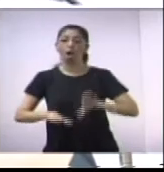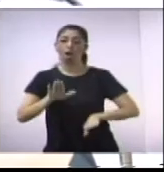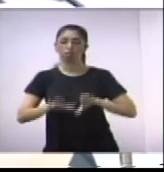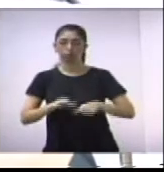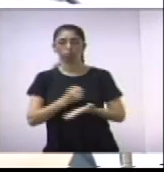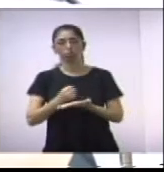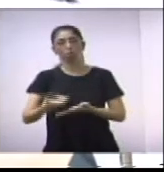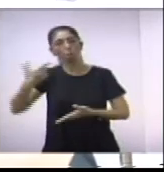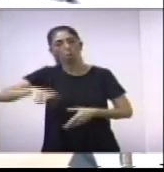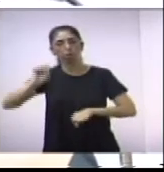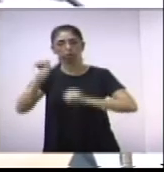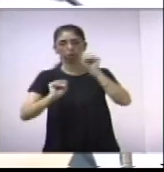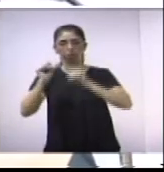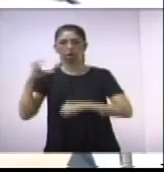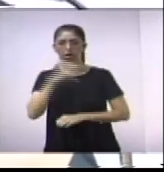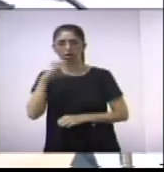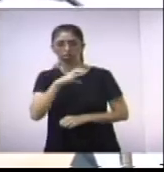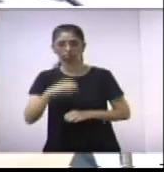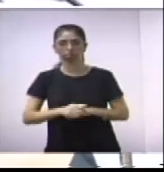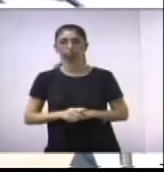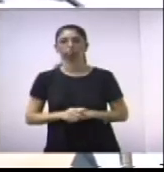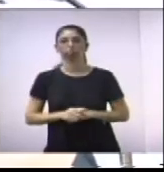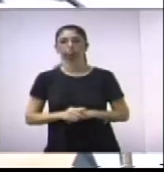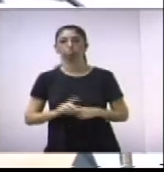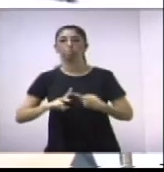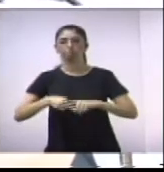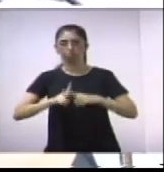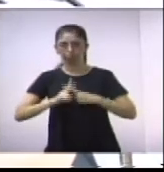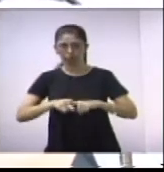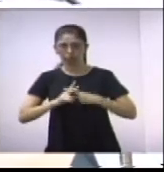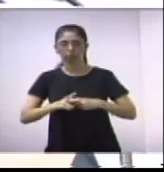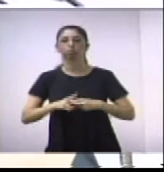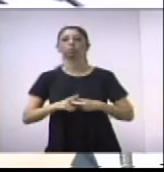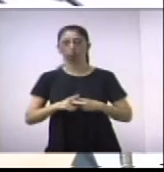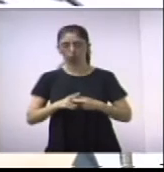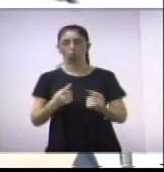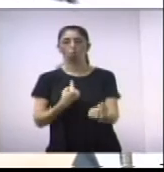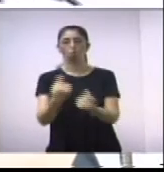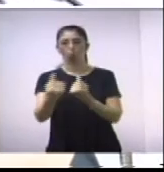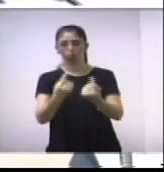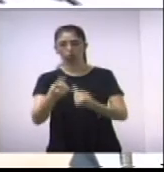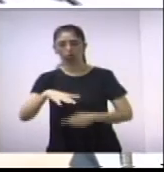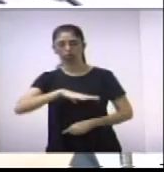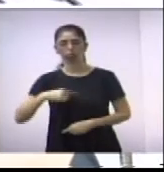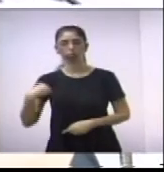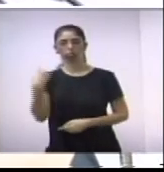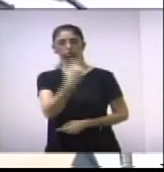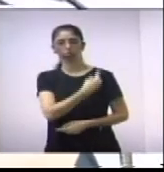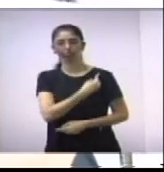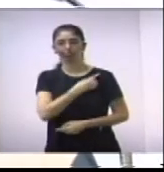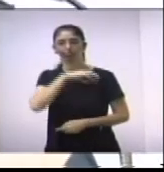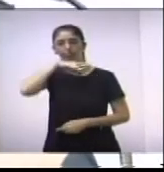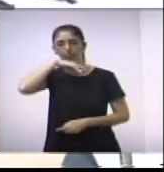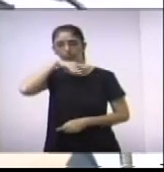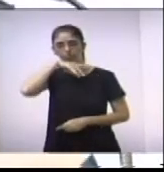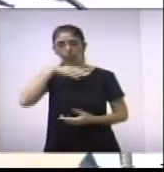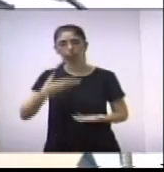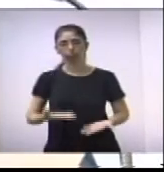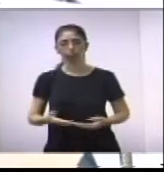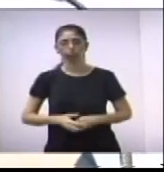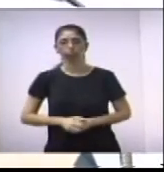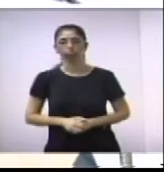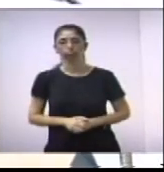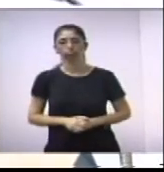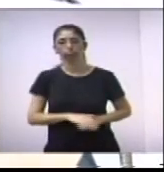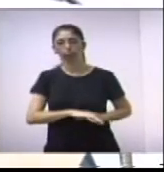da contratação de empresa em caráter de urgência para manutenção da malha viária do nosso município, que encontra-se em condições precárias.